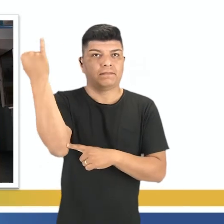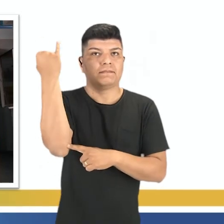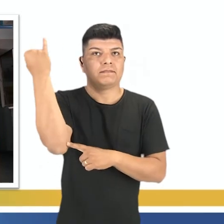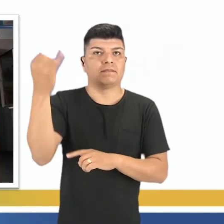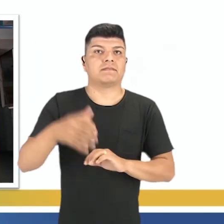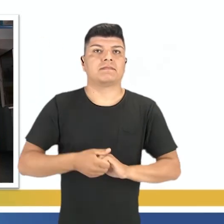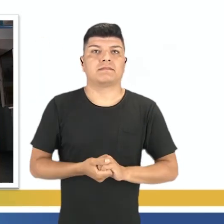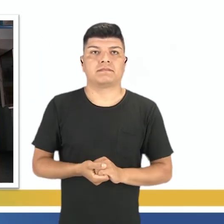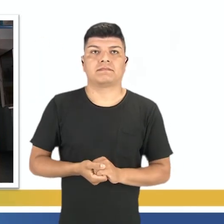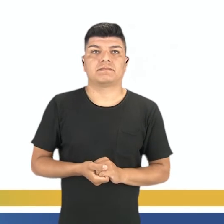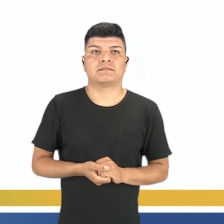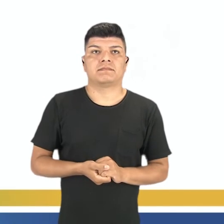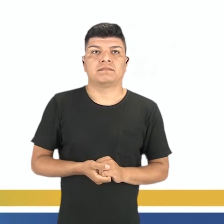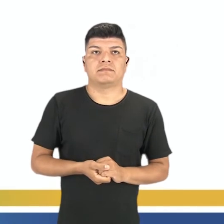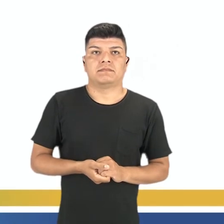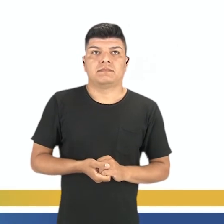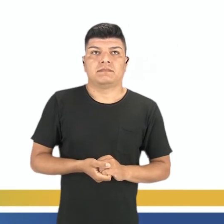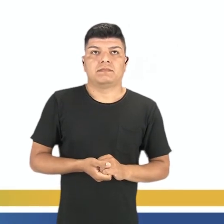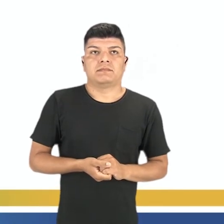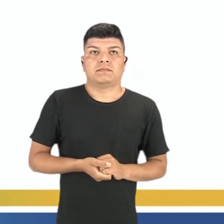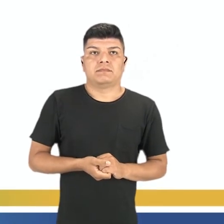né?